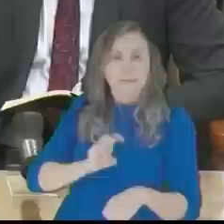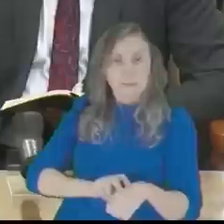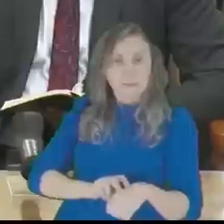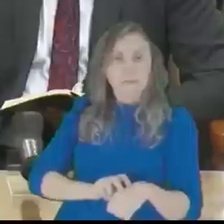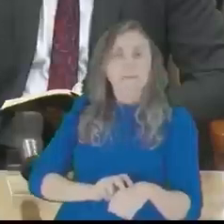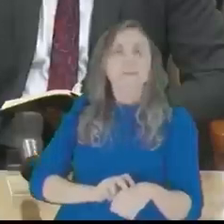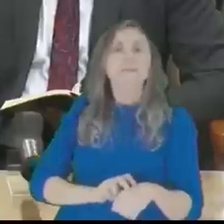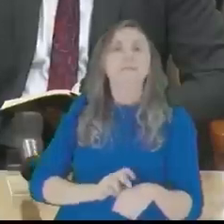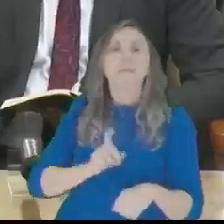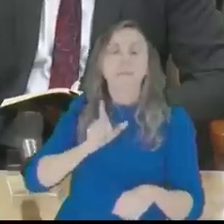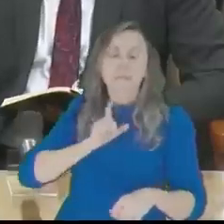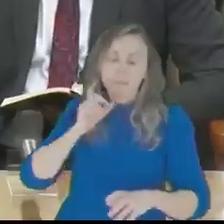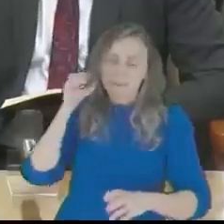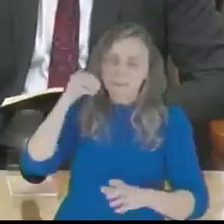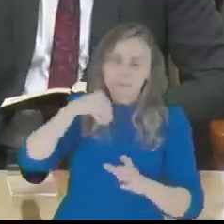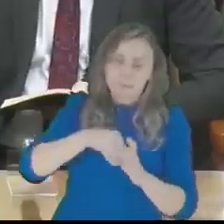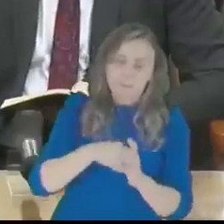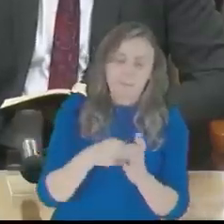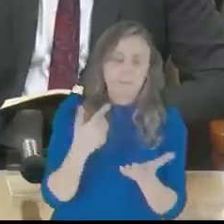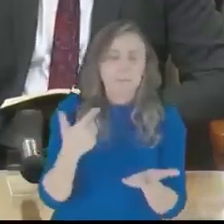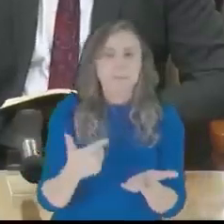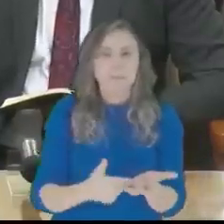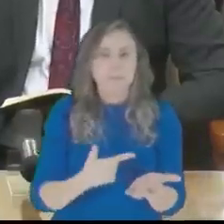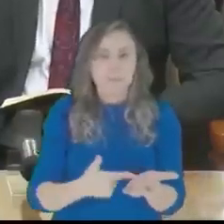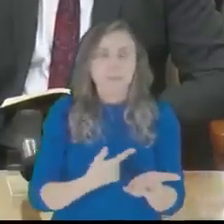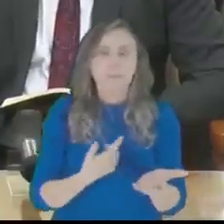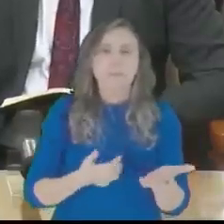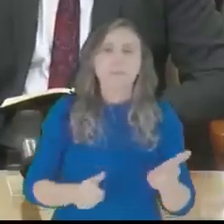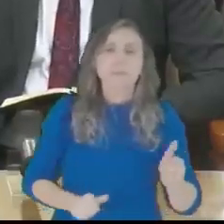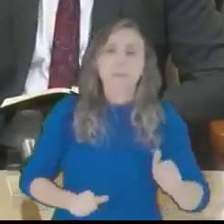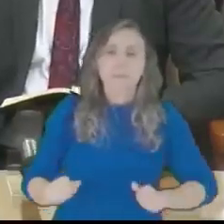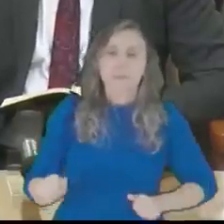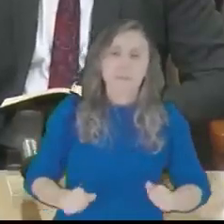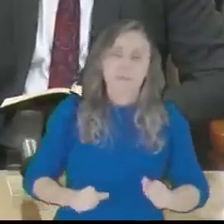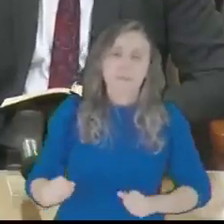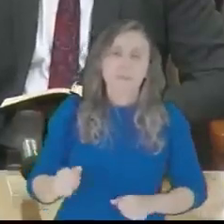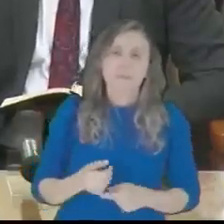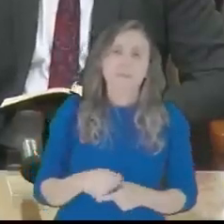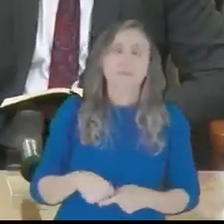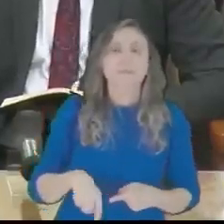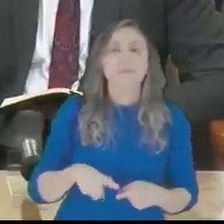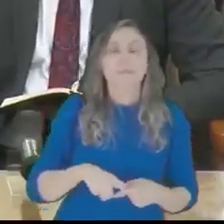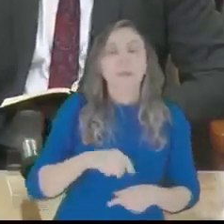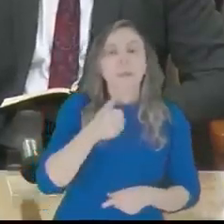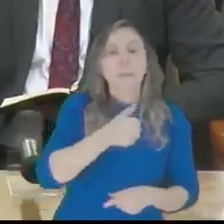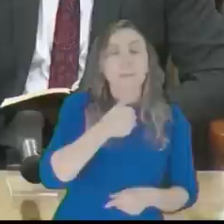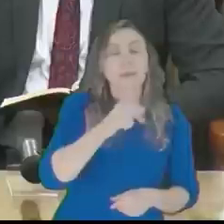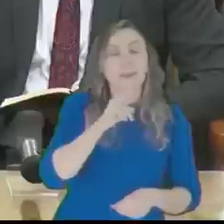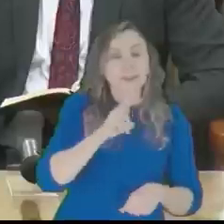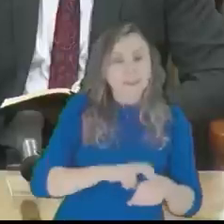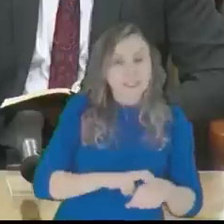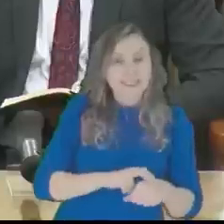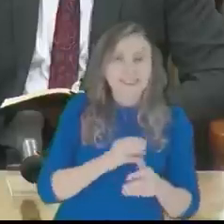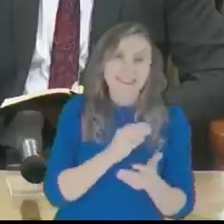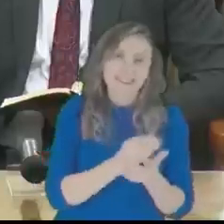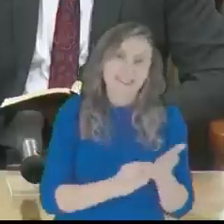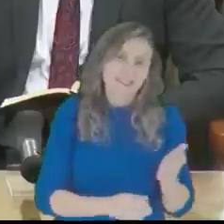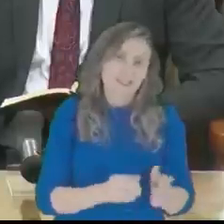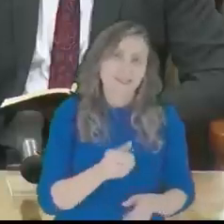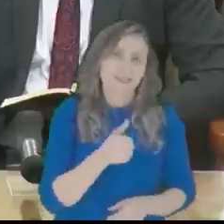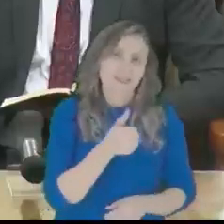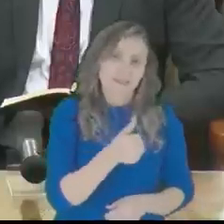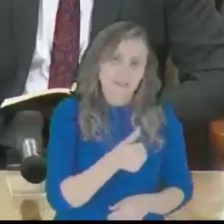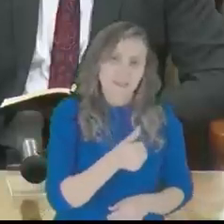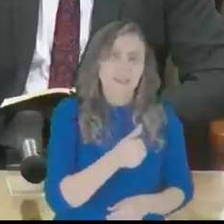dos Apóstolos no Espírito Santo. 60 vezes. A primeira vez é no capítulo 1. E aí vai se desenrolando, ele agindo,